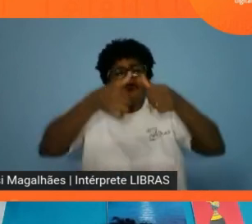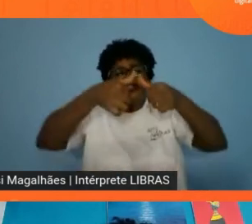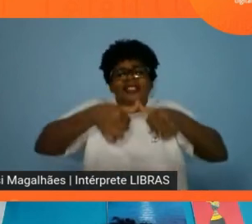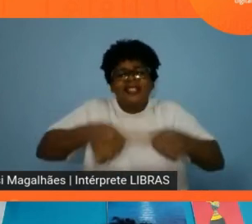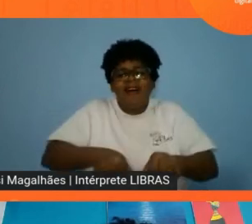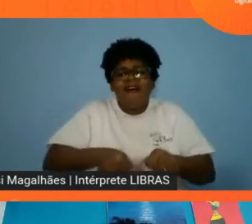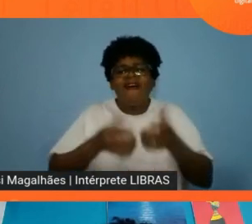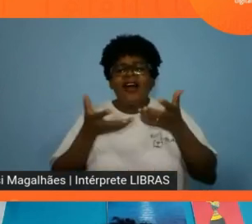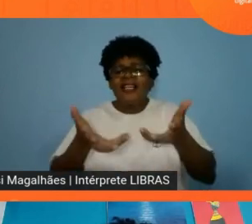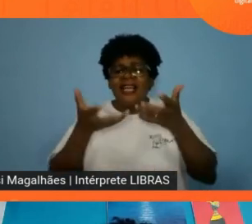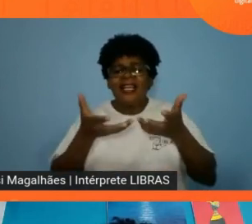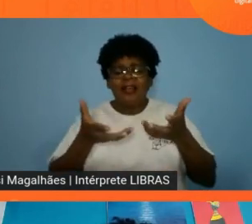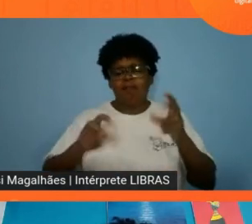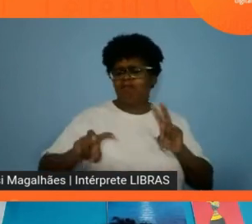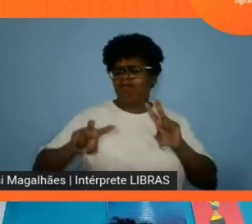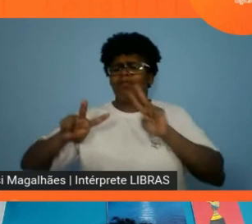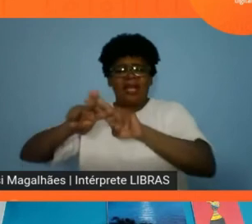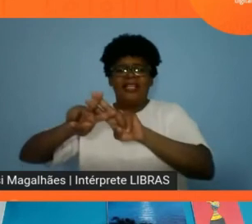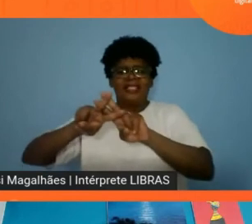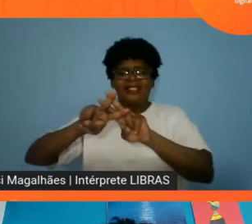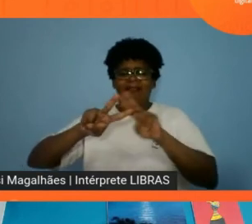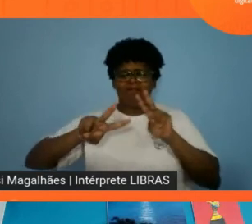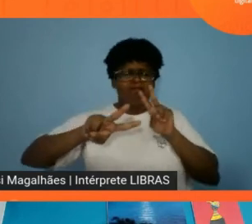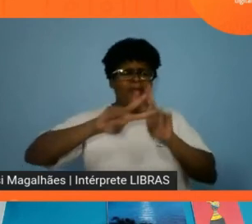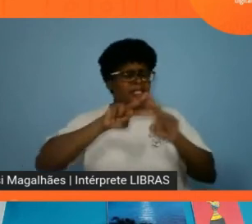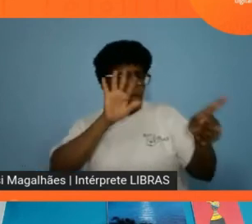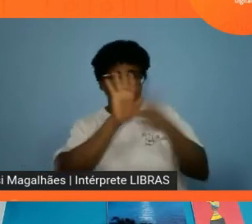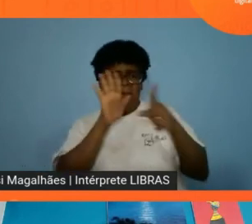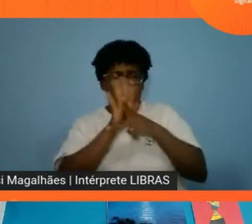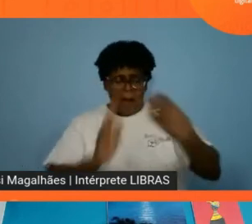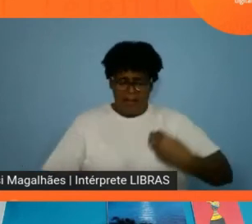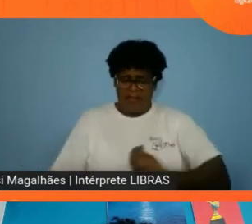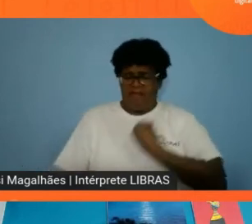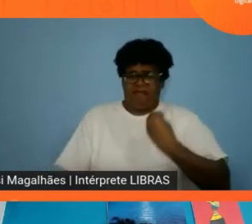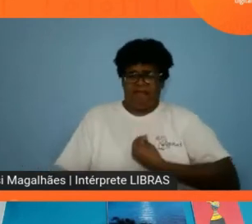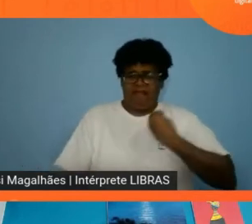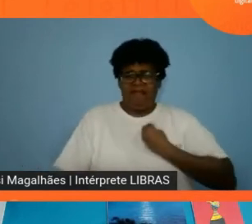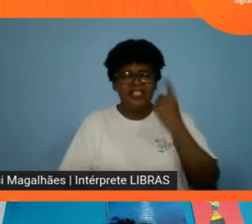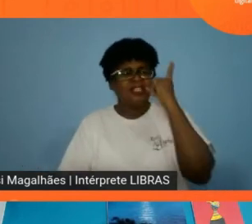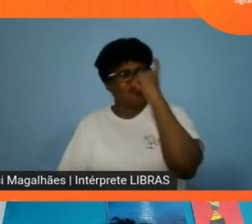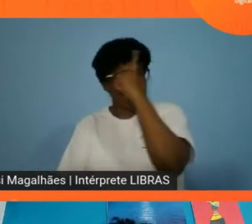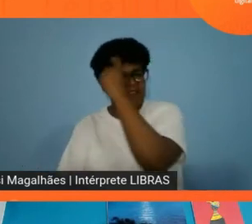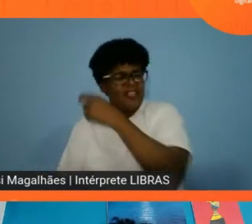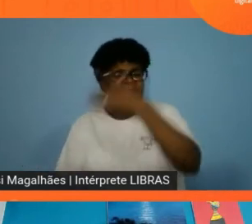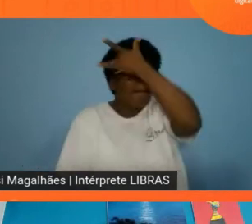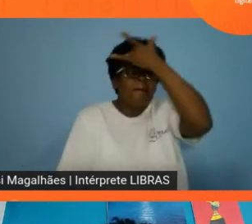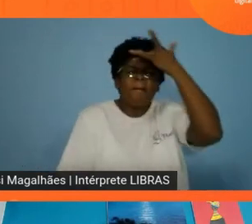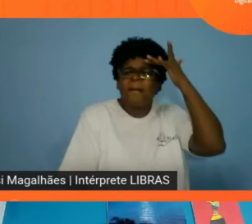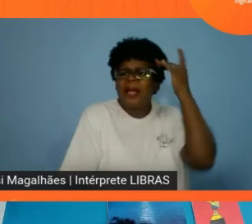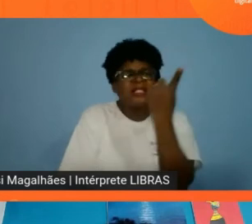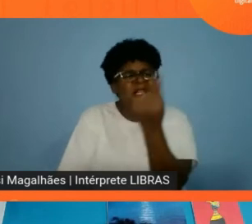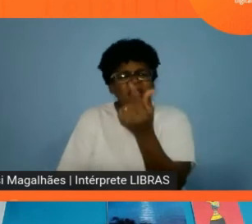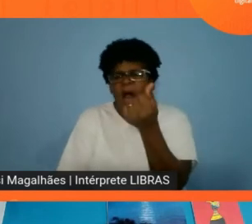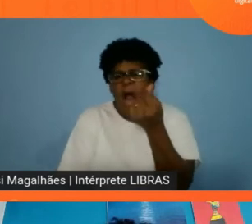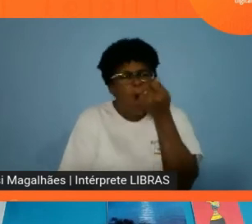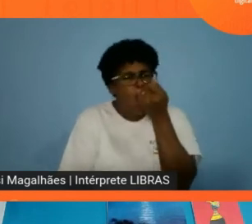estão presas, né, nessa forma de vida brutal, nessa forma capitalista difícil de se